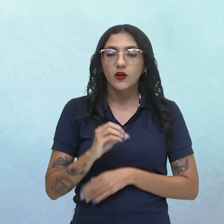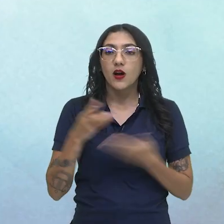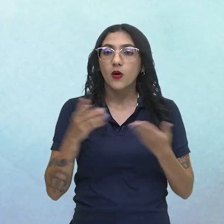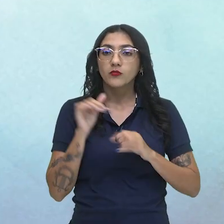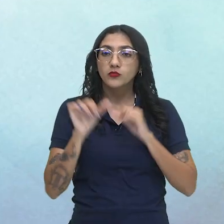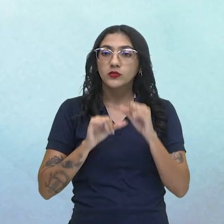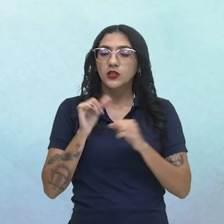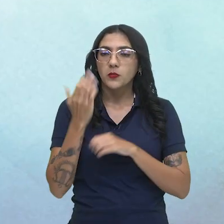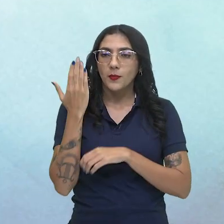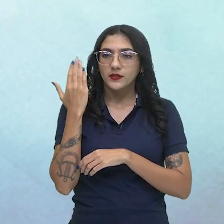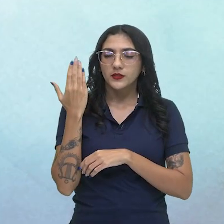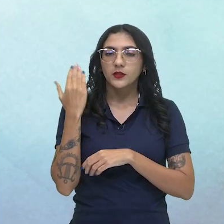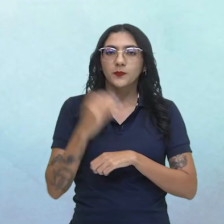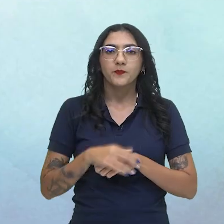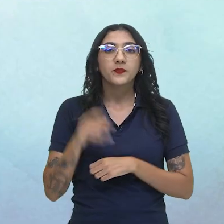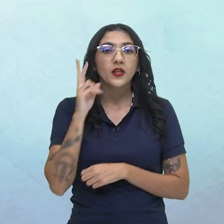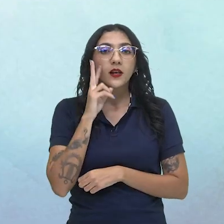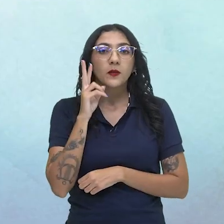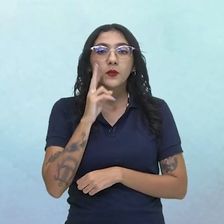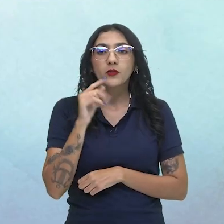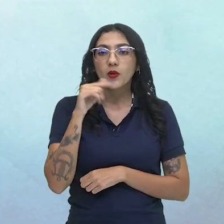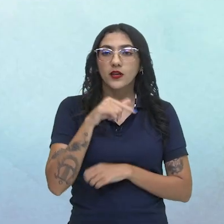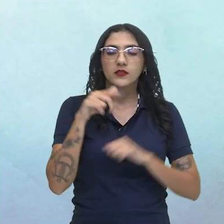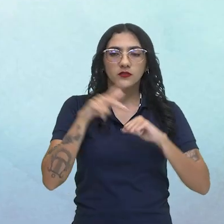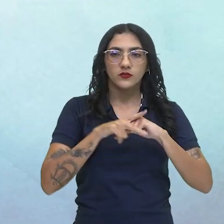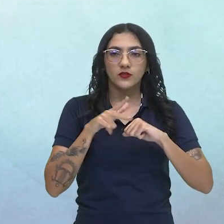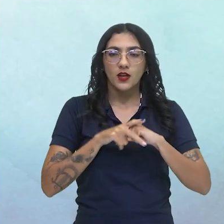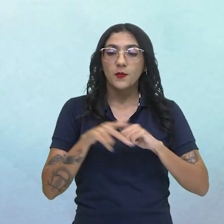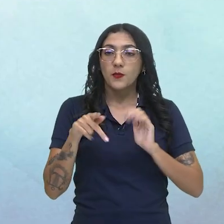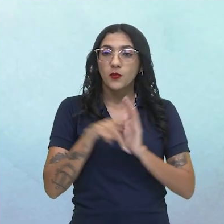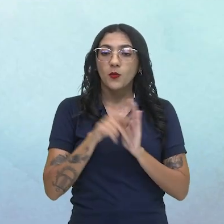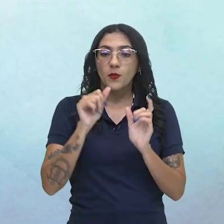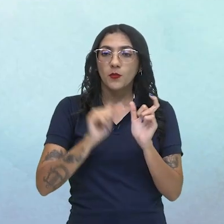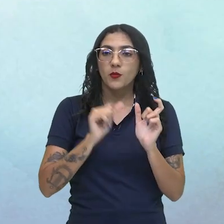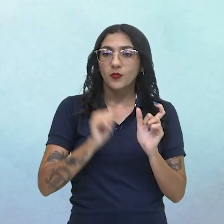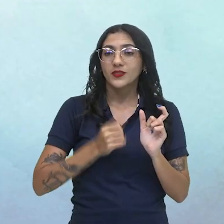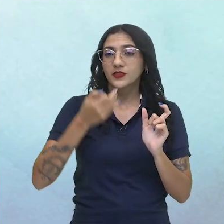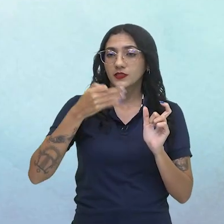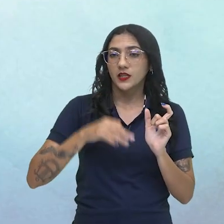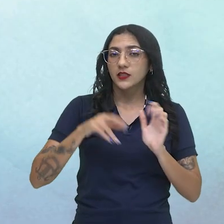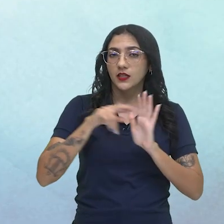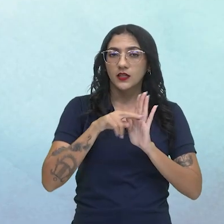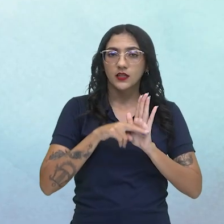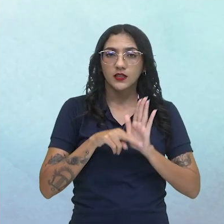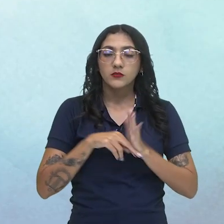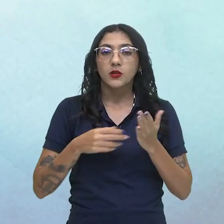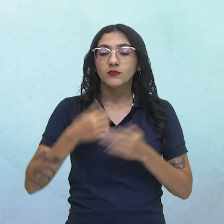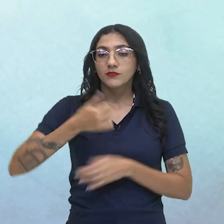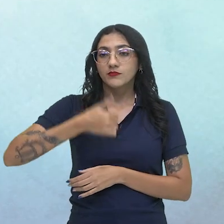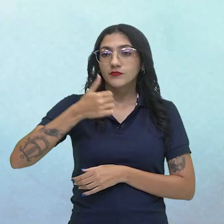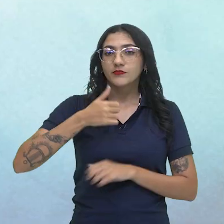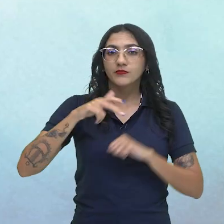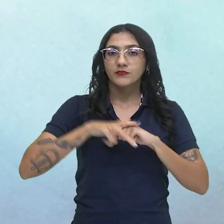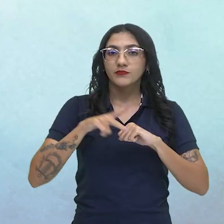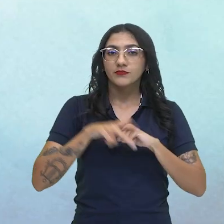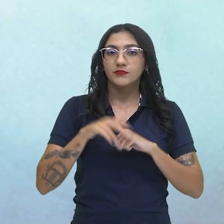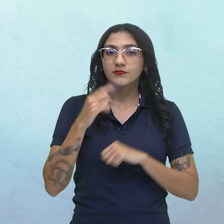passado. Lembrando que esses verbos são verbos regulares. Então veremos agora o primeiro verbo,